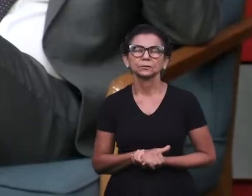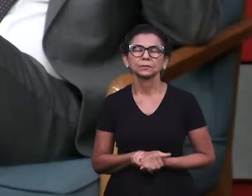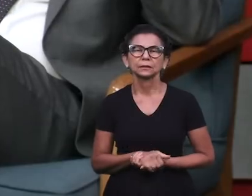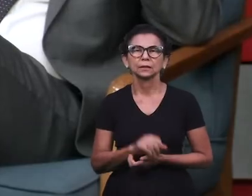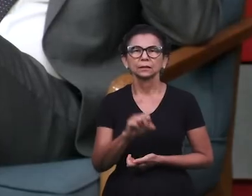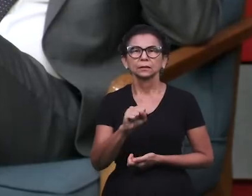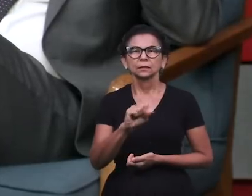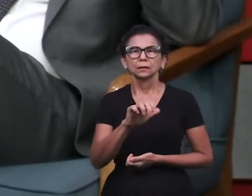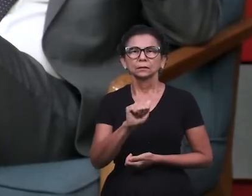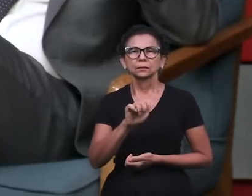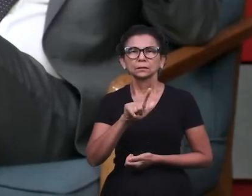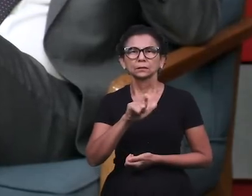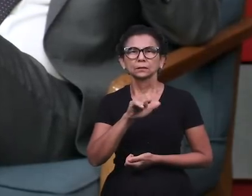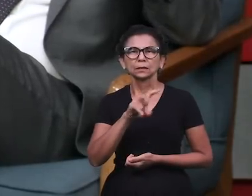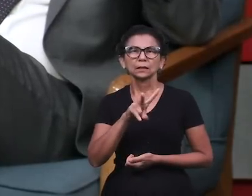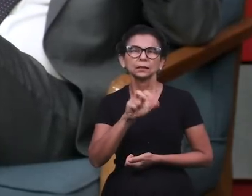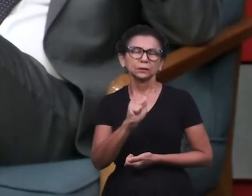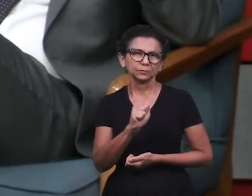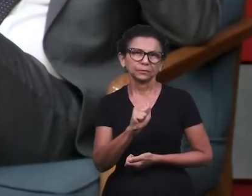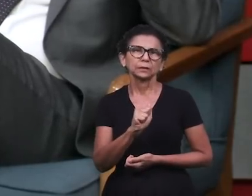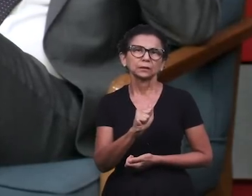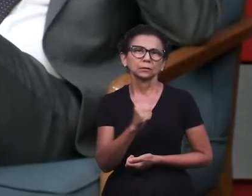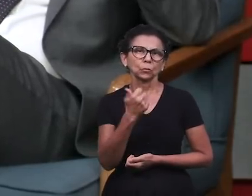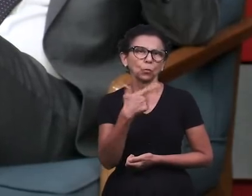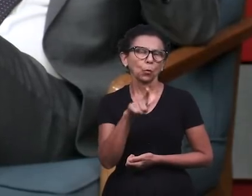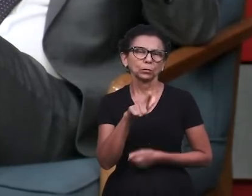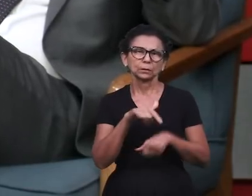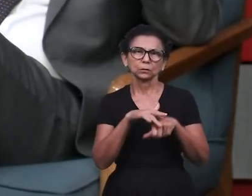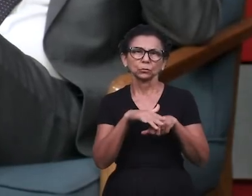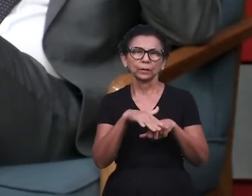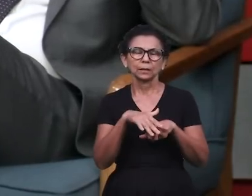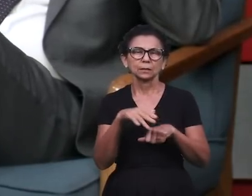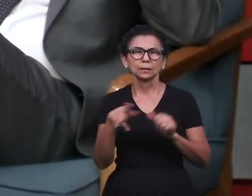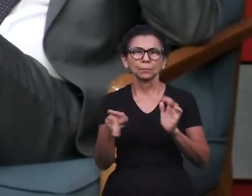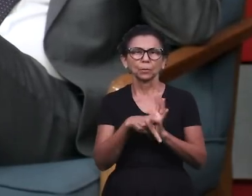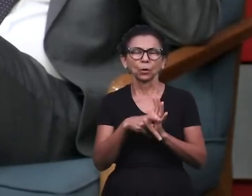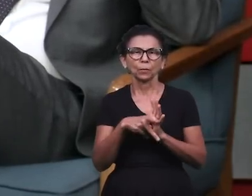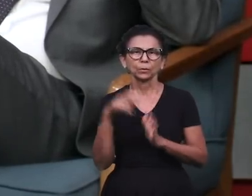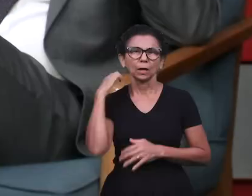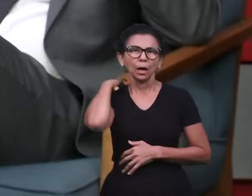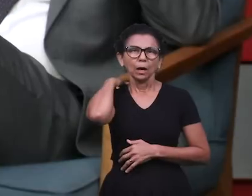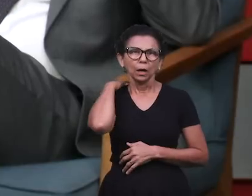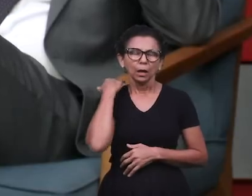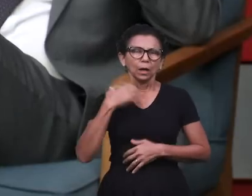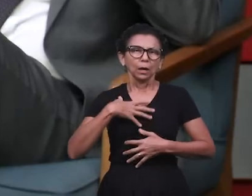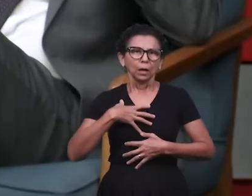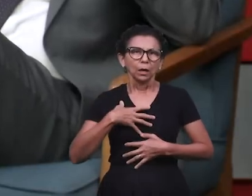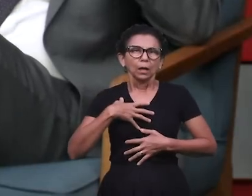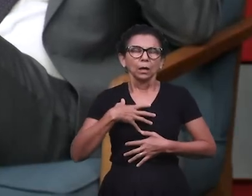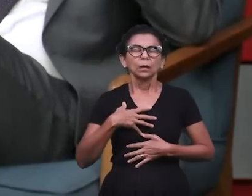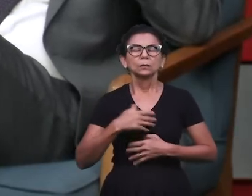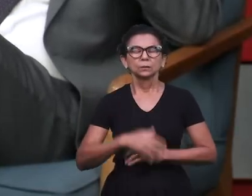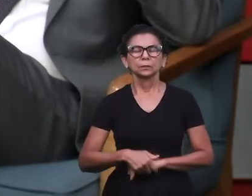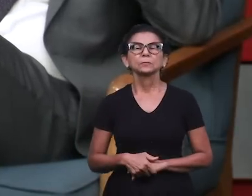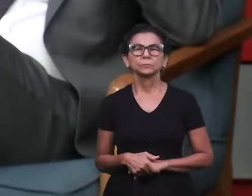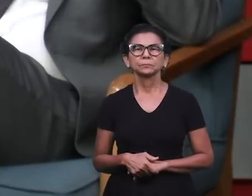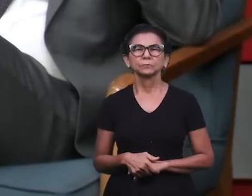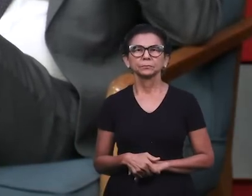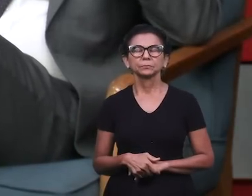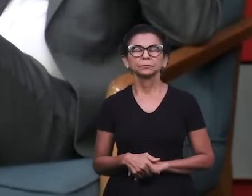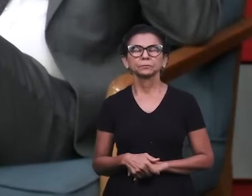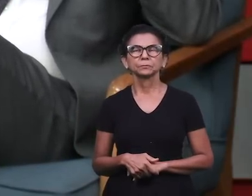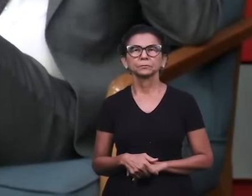daquilo que você pode, como qualquer uma outra doença respiratória. O contágio é mais ou menos dessa mesma forma, não é?